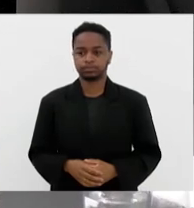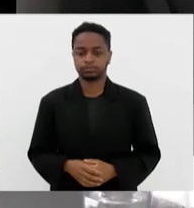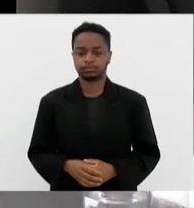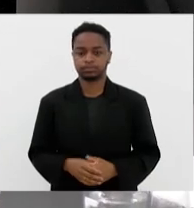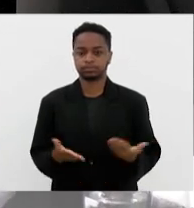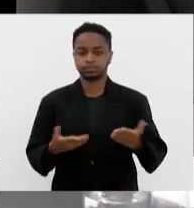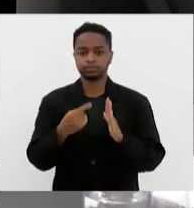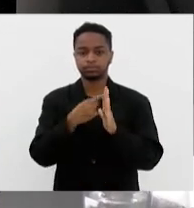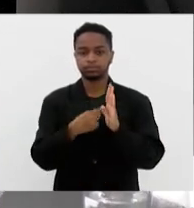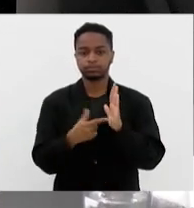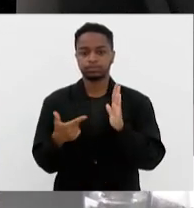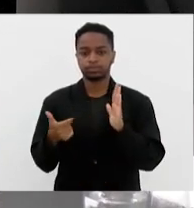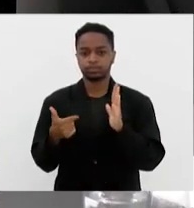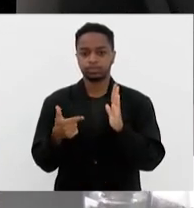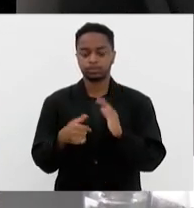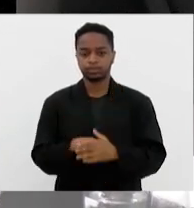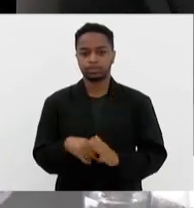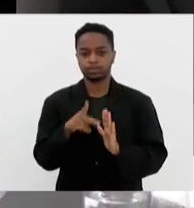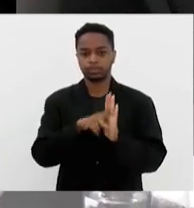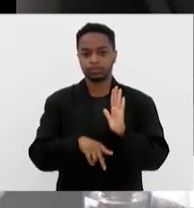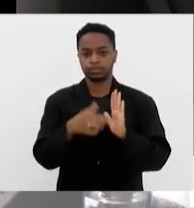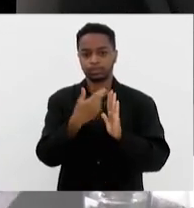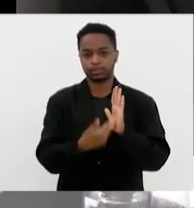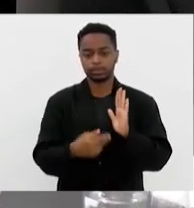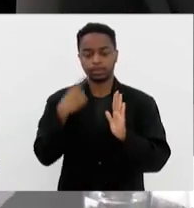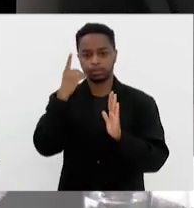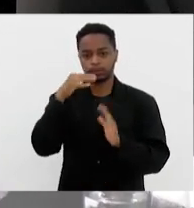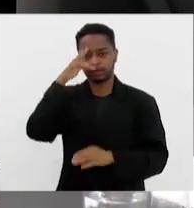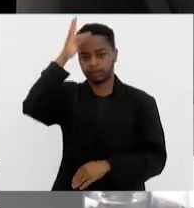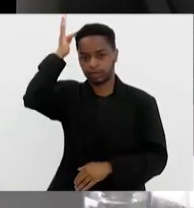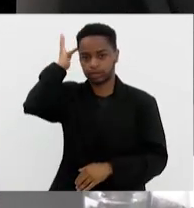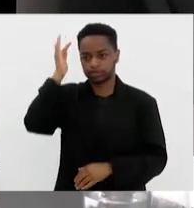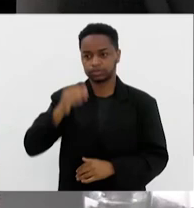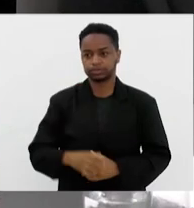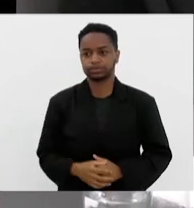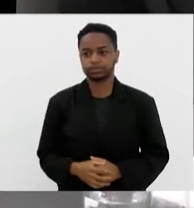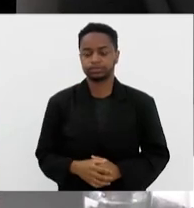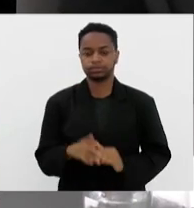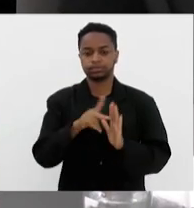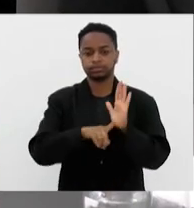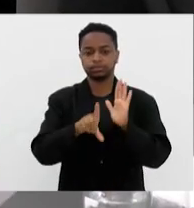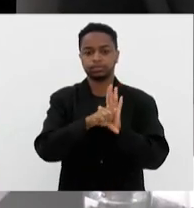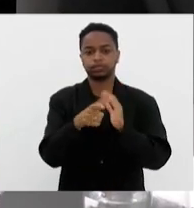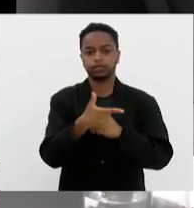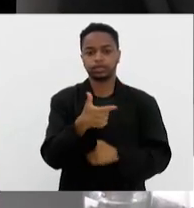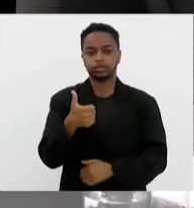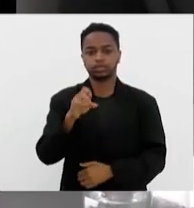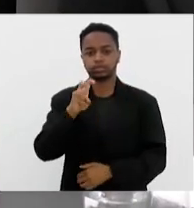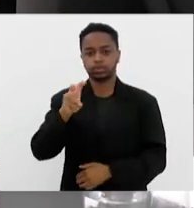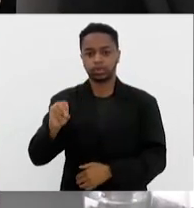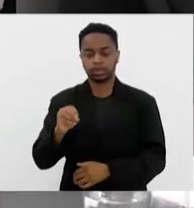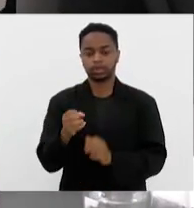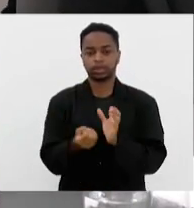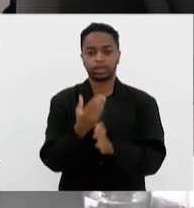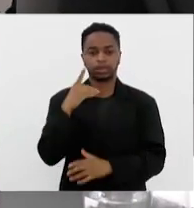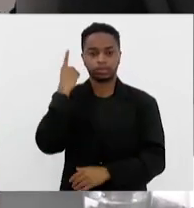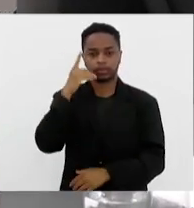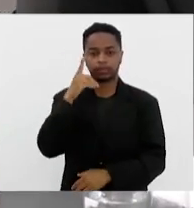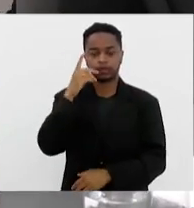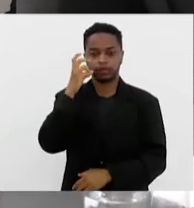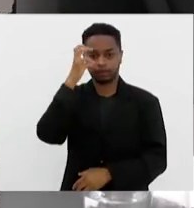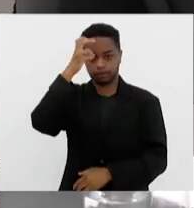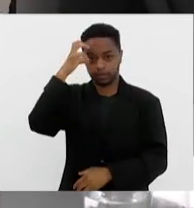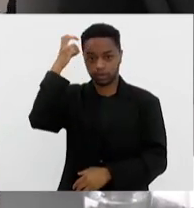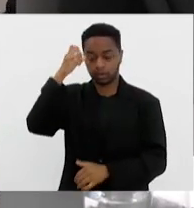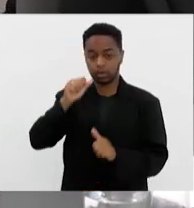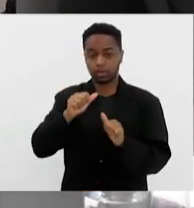Passo ao item 12, projeto de relatoria do deputado Fred Pacheco. PL 2150 de 23, de autoria da deputada Verônica Lima, que altera a Lei